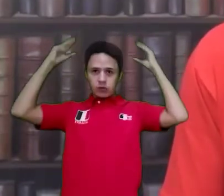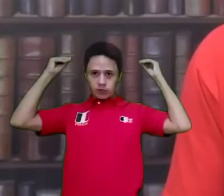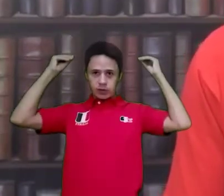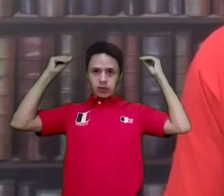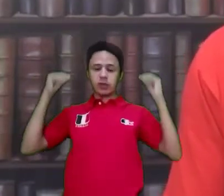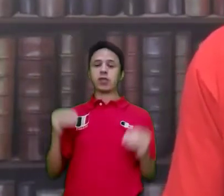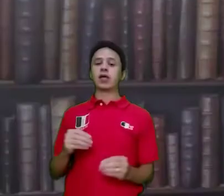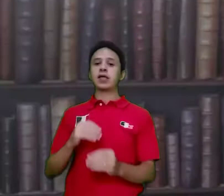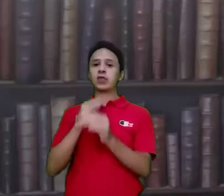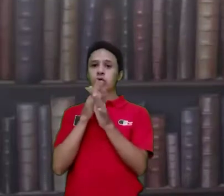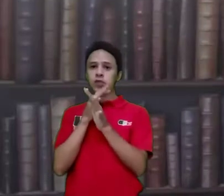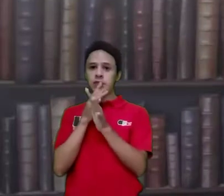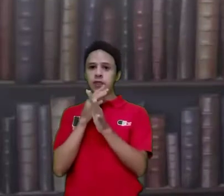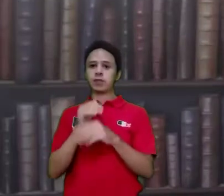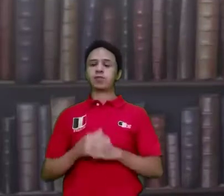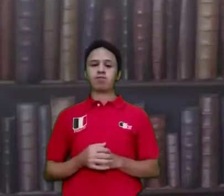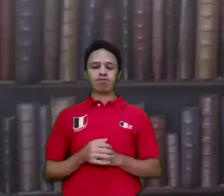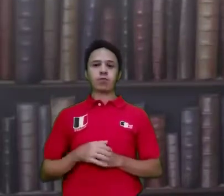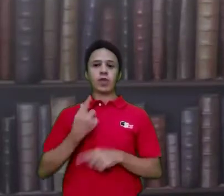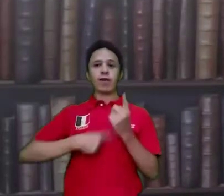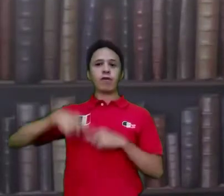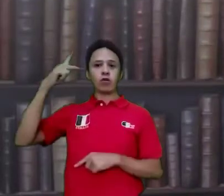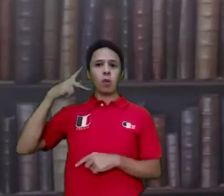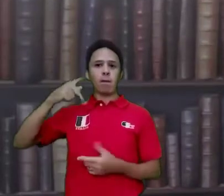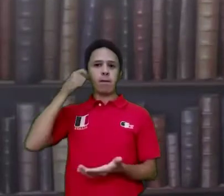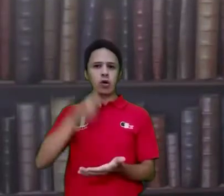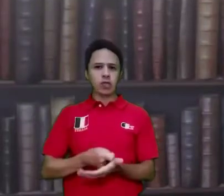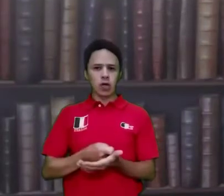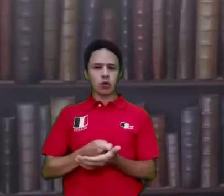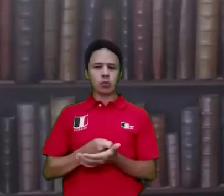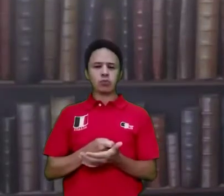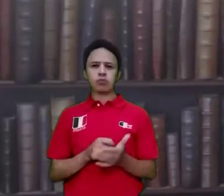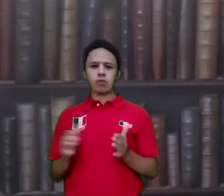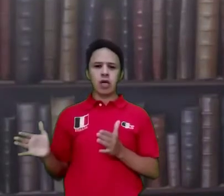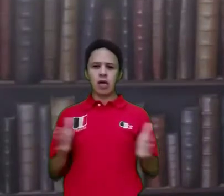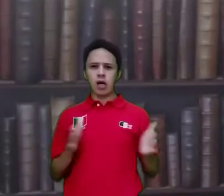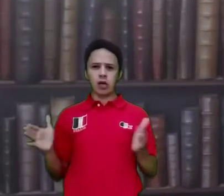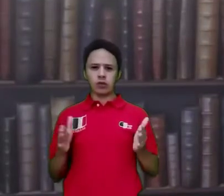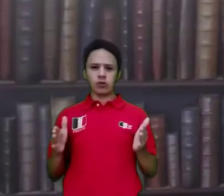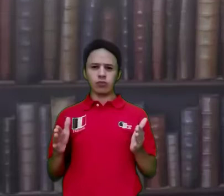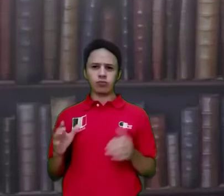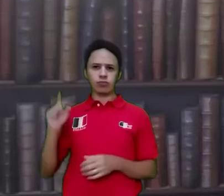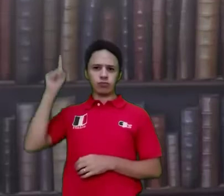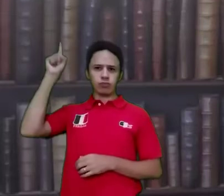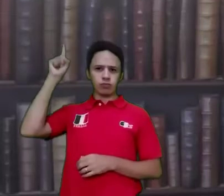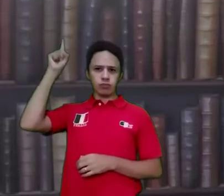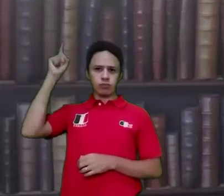escoceses. A Revolução Puritana se estendeu de 1641